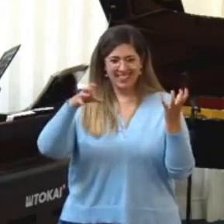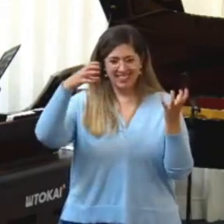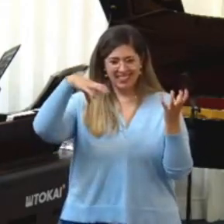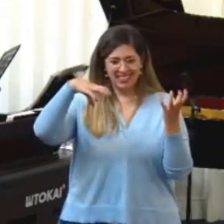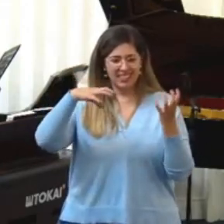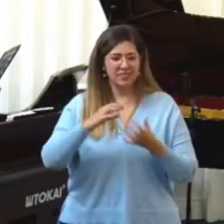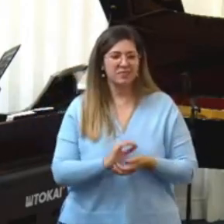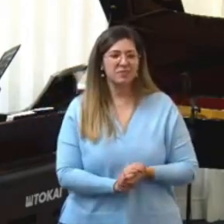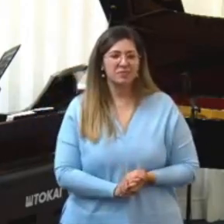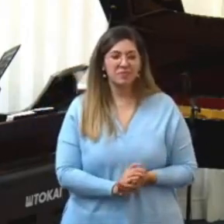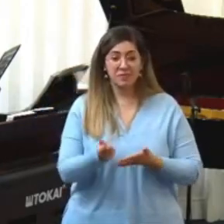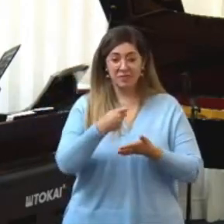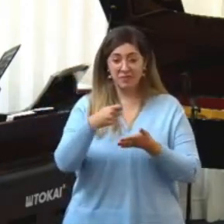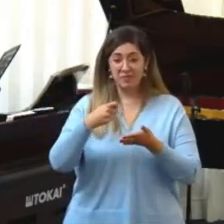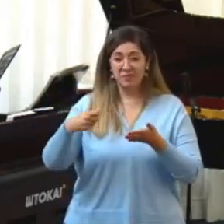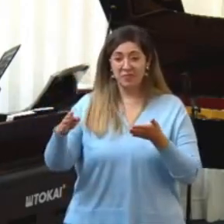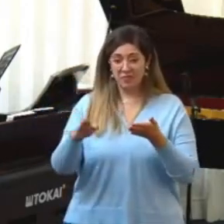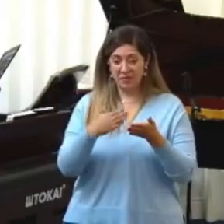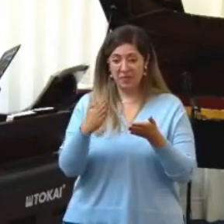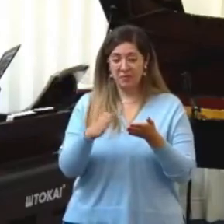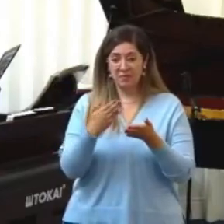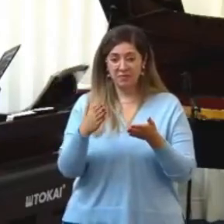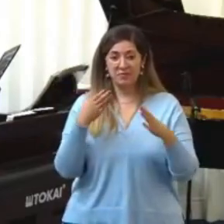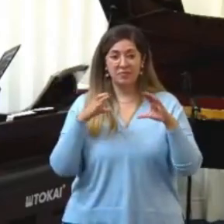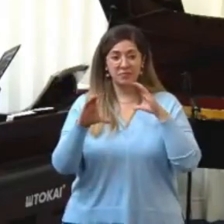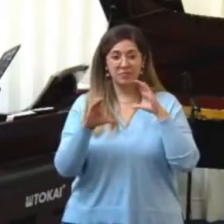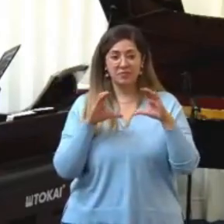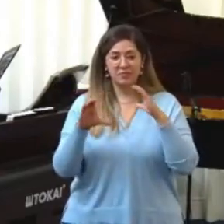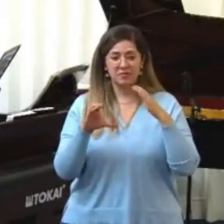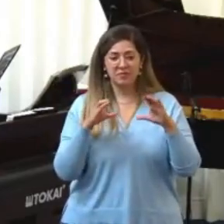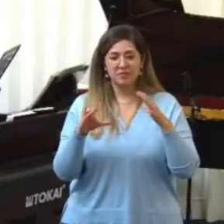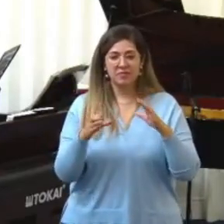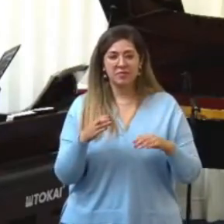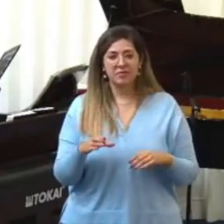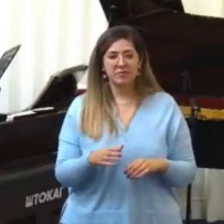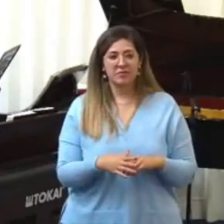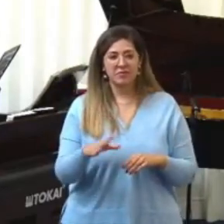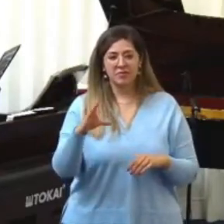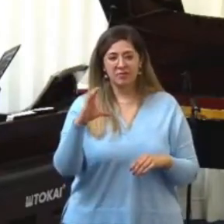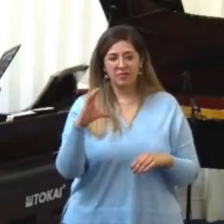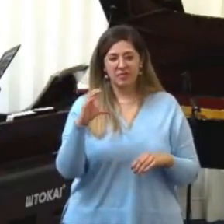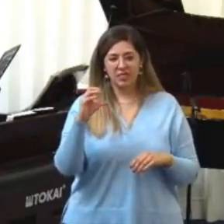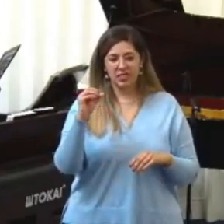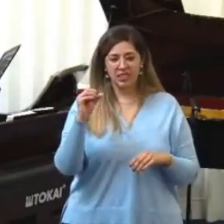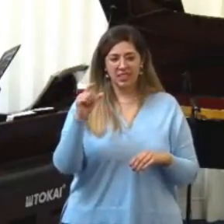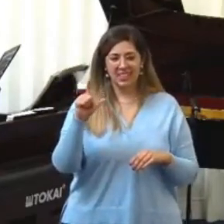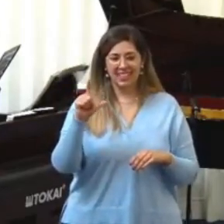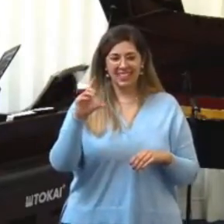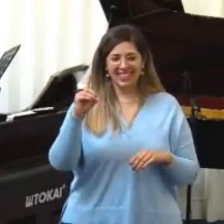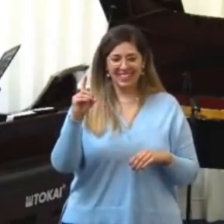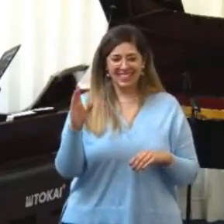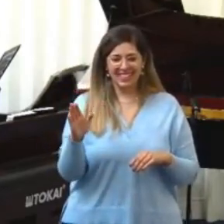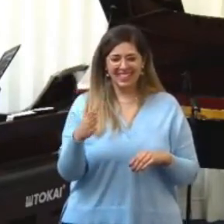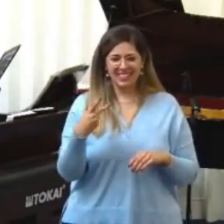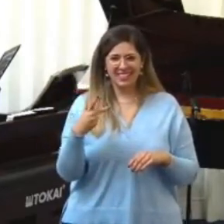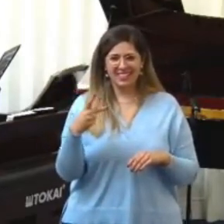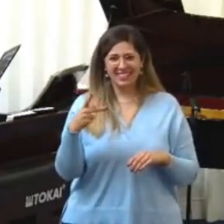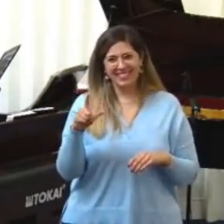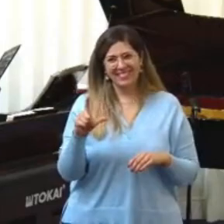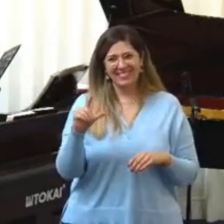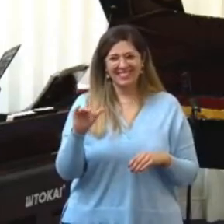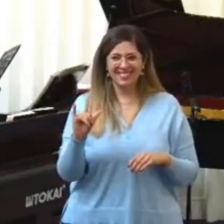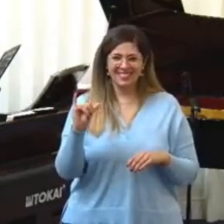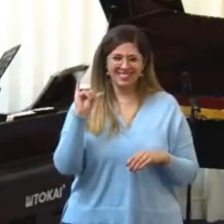ele diz assim, tem uma canção do Coldplay, tá moderno o negócio aqui, escrito algo